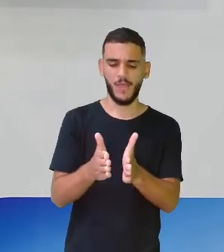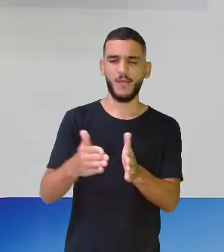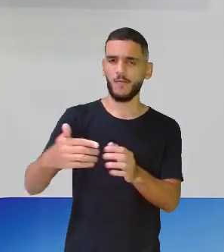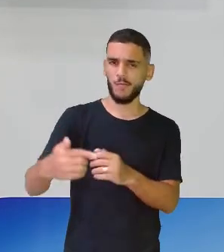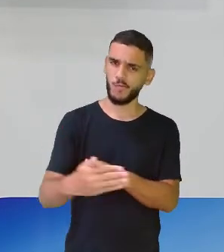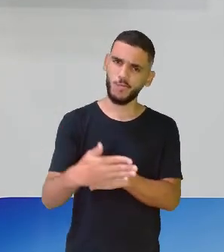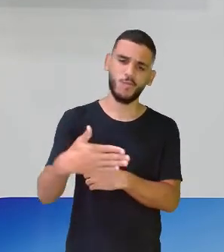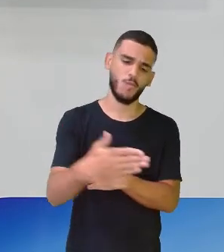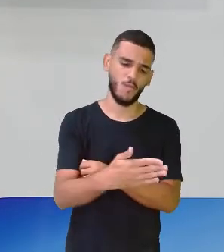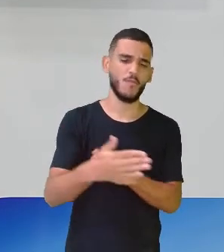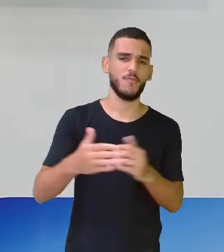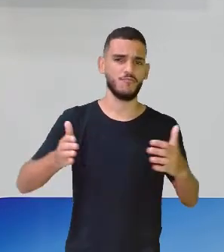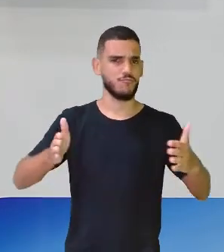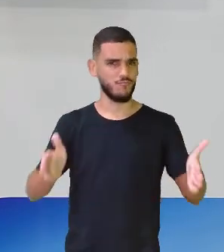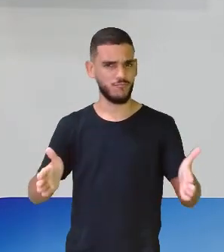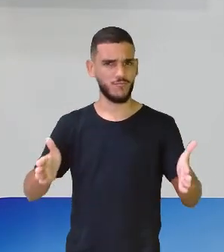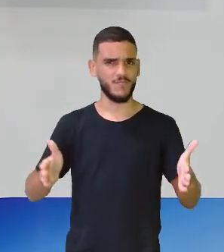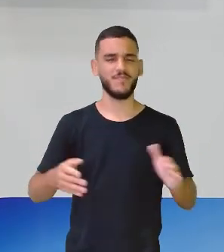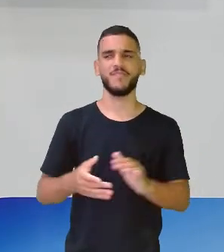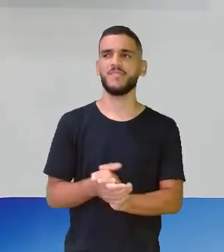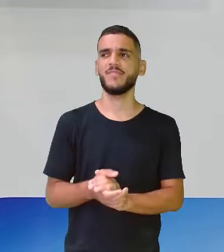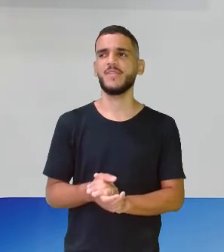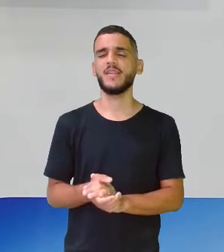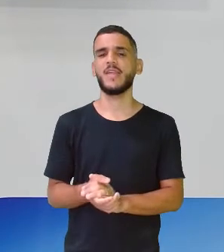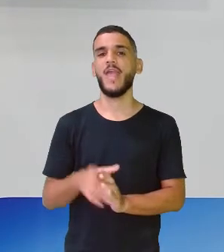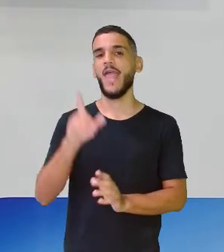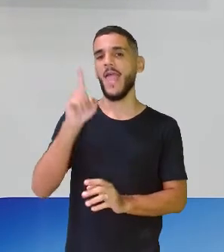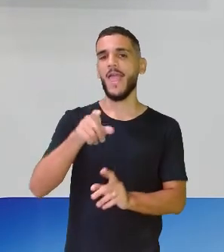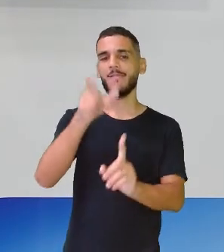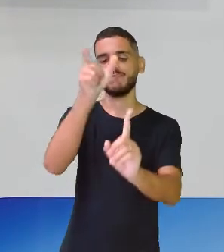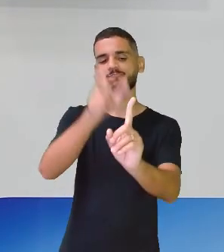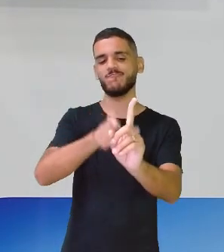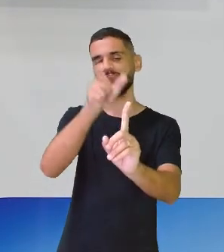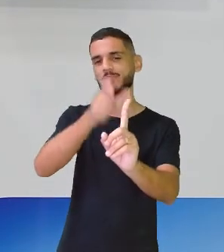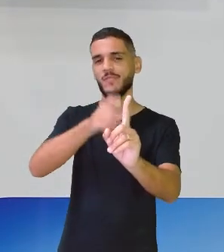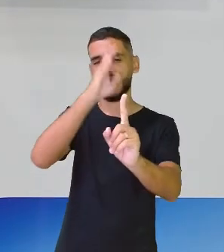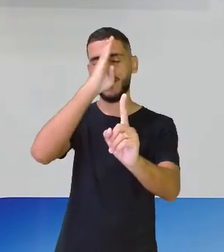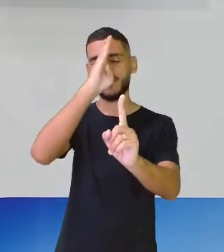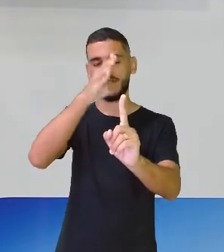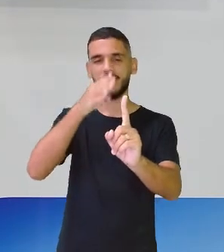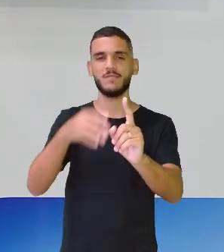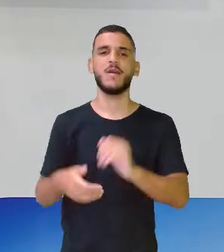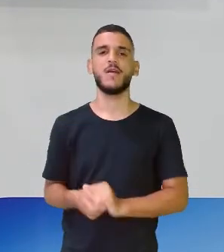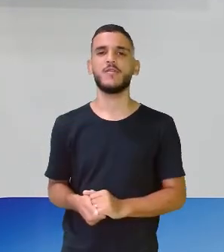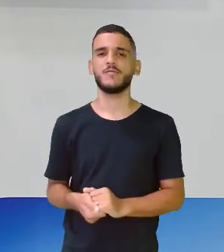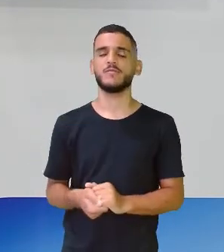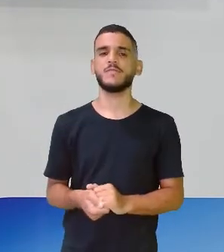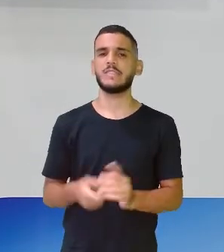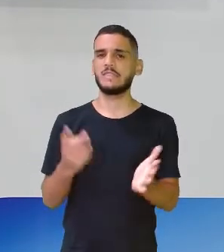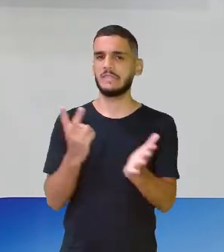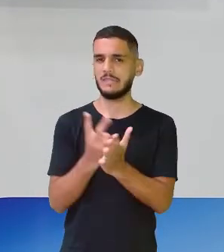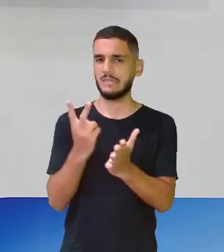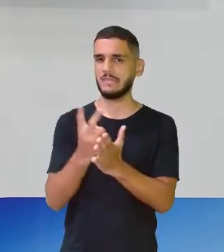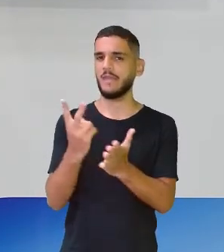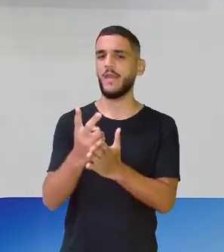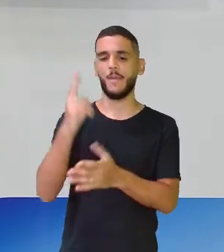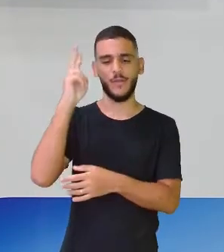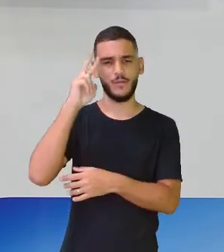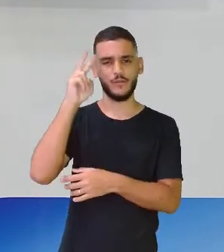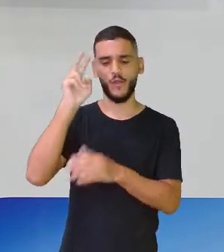e depois ficou peixe. Mas sim, ele é o personagem principal. É ele que vive aí todo o enredo e todas